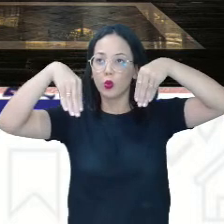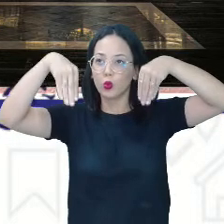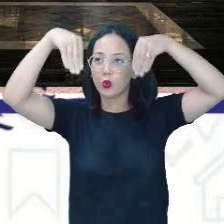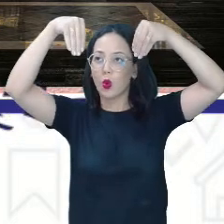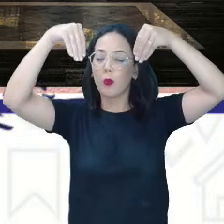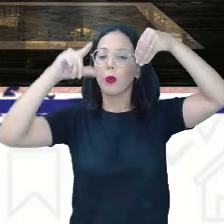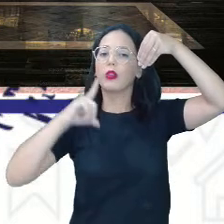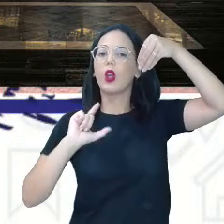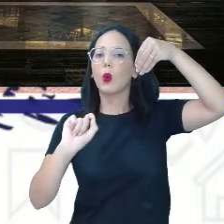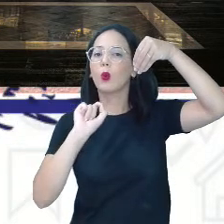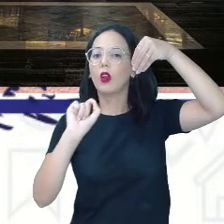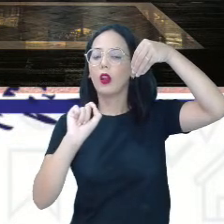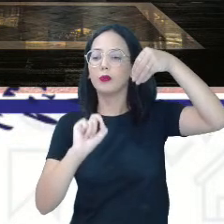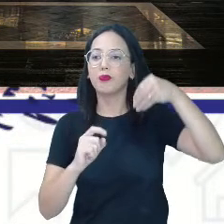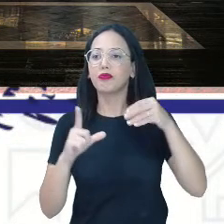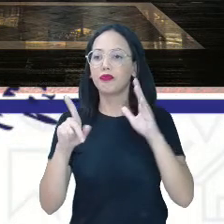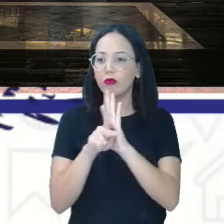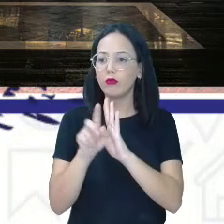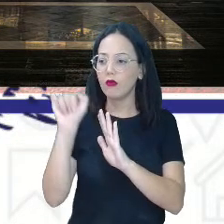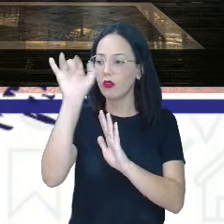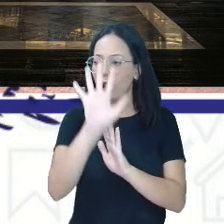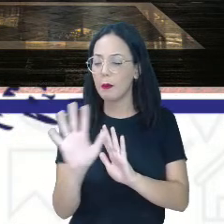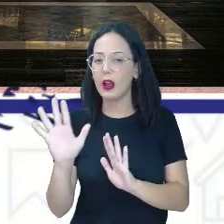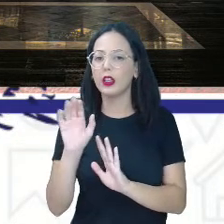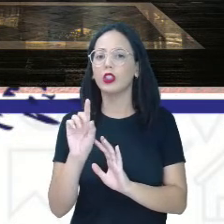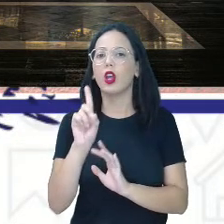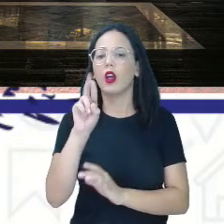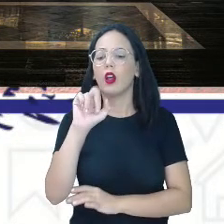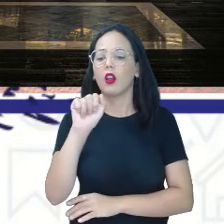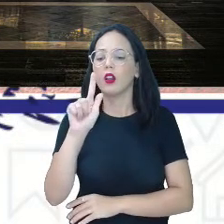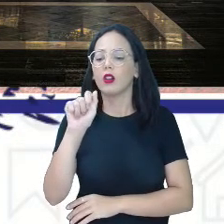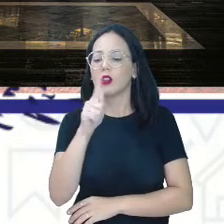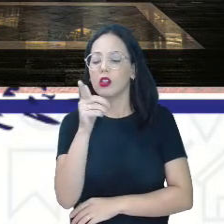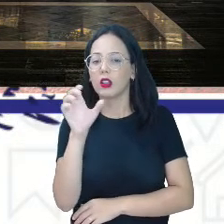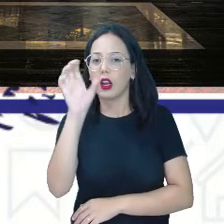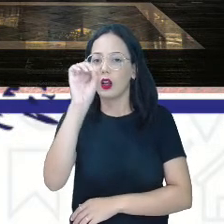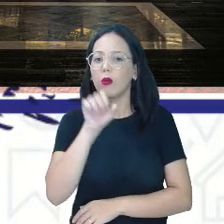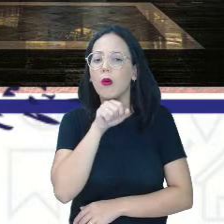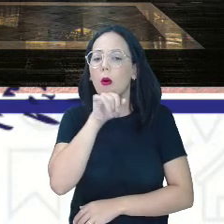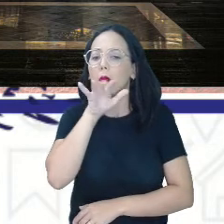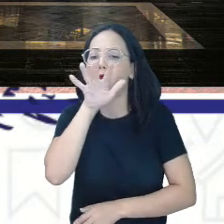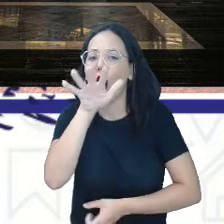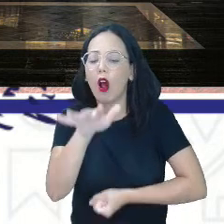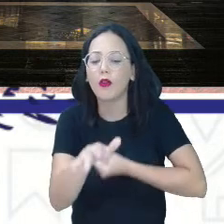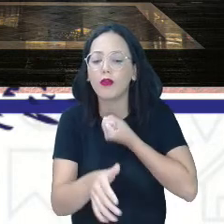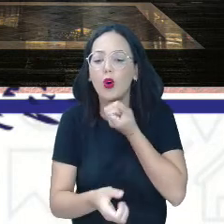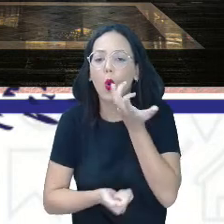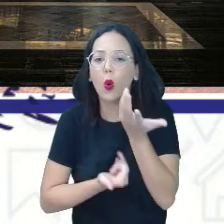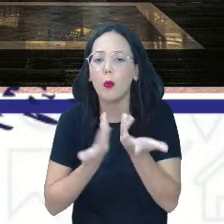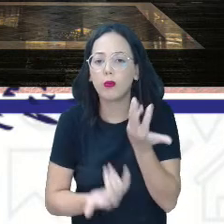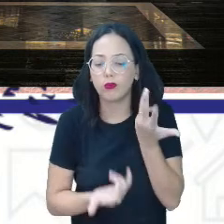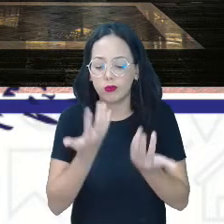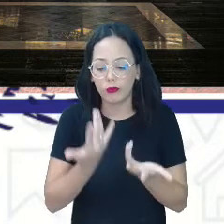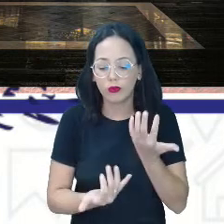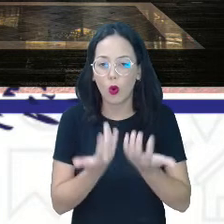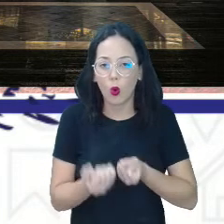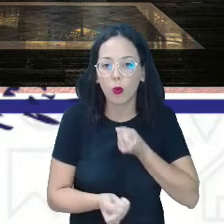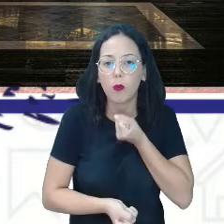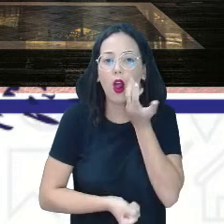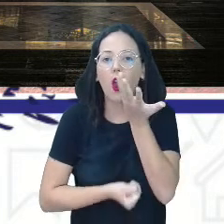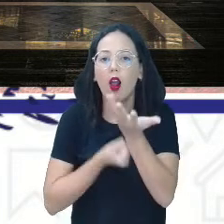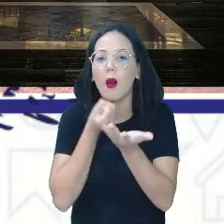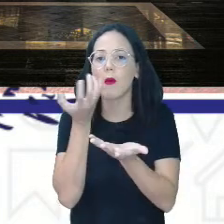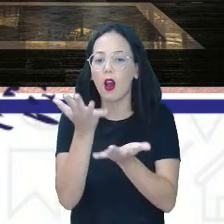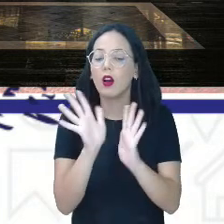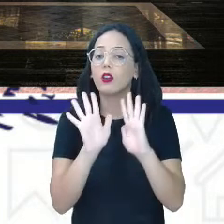certo, as imagens, né, desses dragões, né, aqui lá no topo, né, do palácio, ok? Então